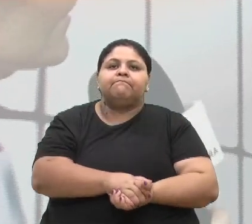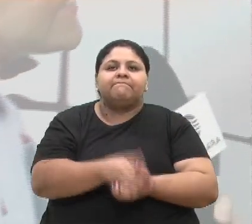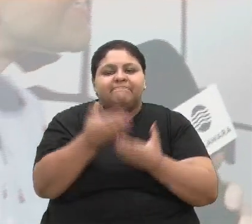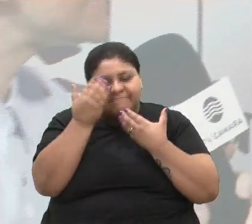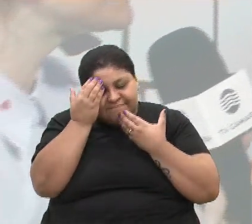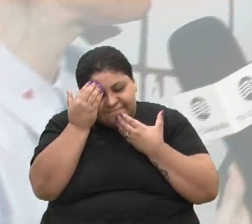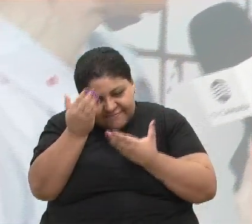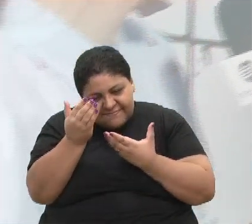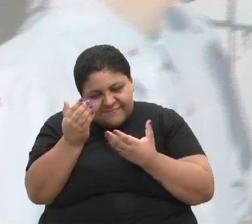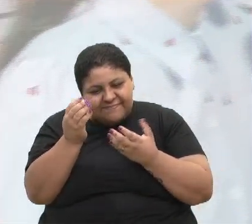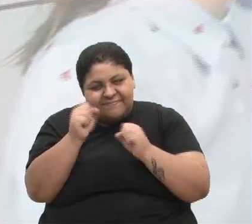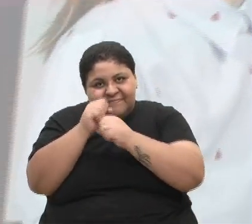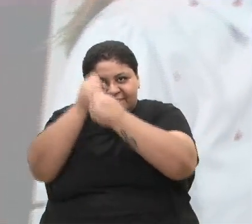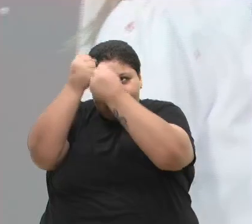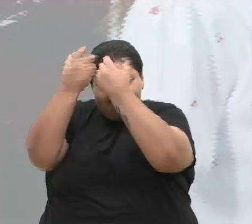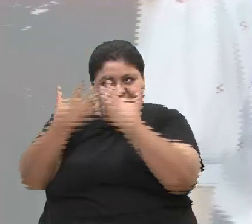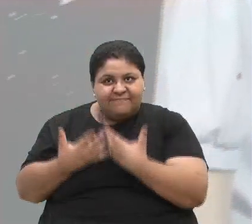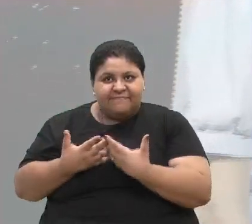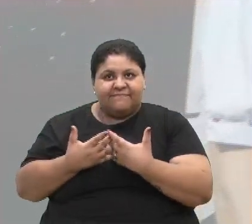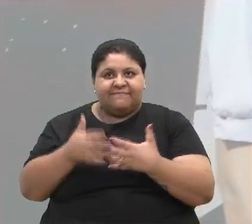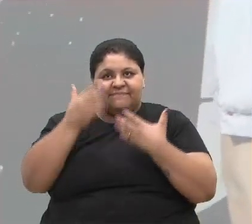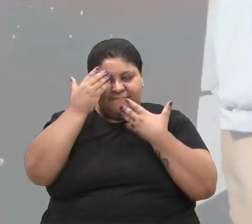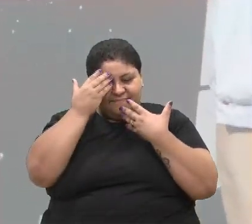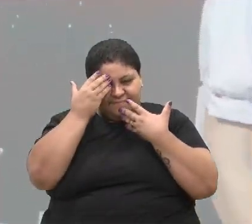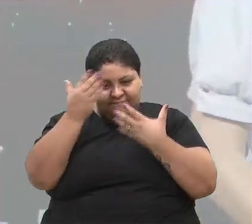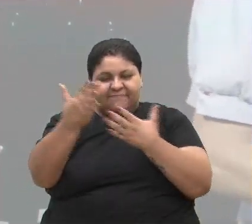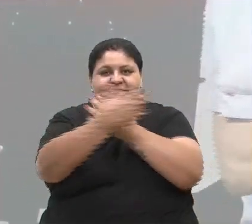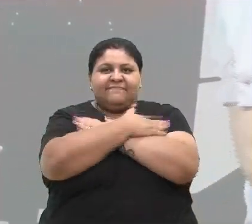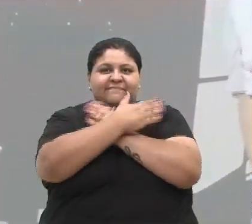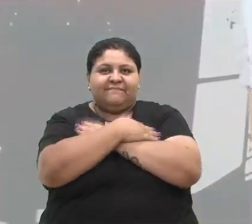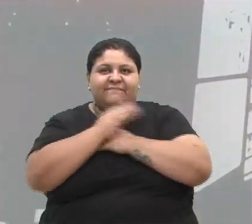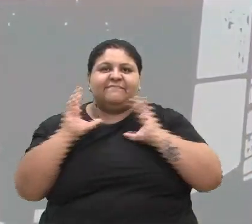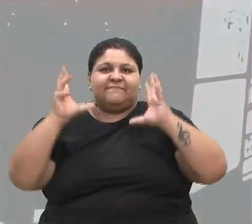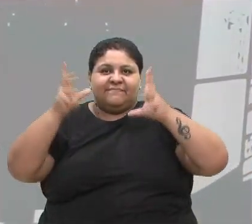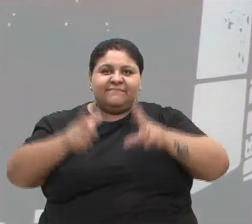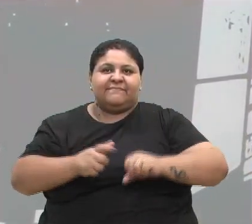Obrigada pelos esclarecimentos, vereador. Muito obrigado. Um abraço a todos. Um bom trabalho. Agora a gente